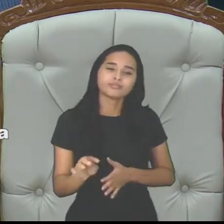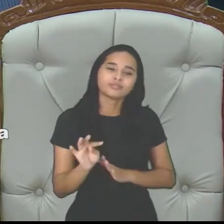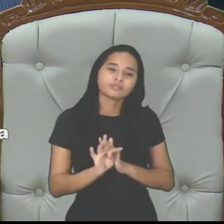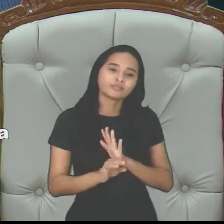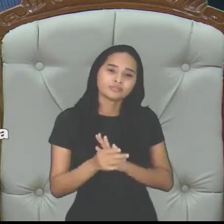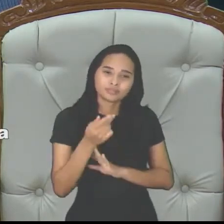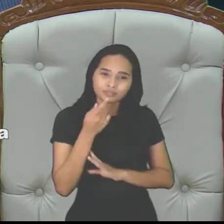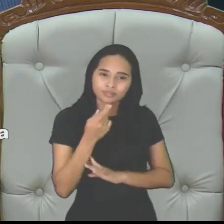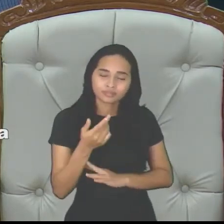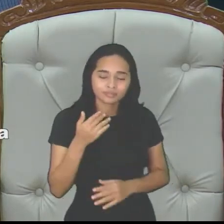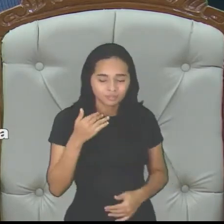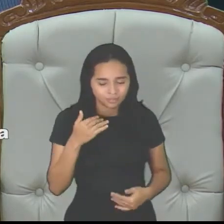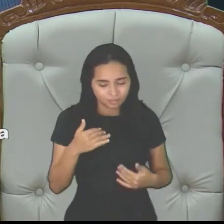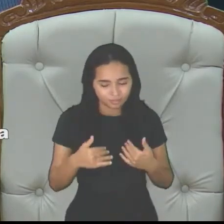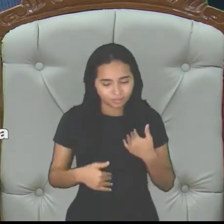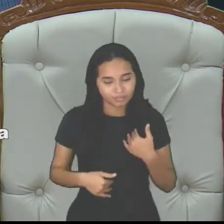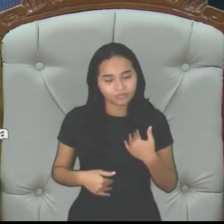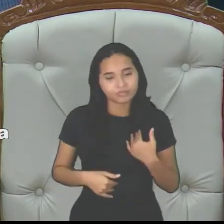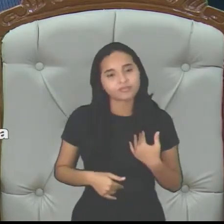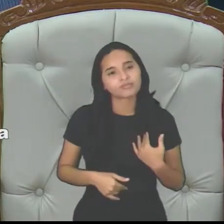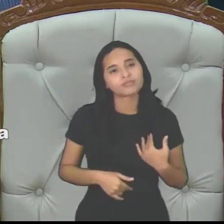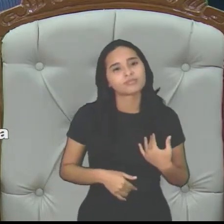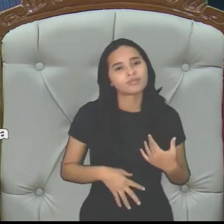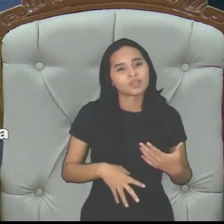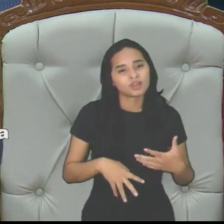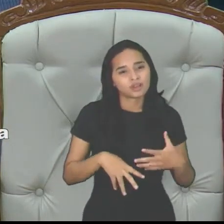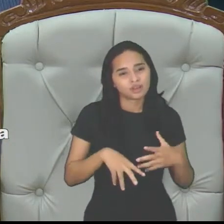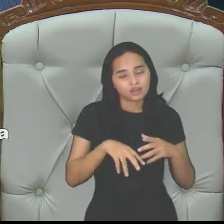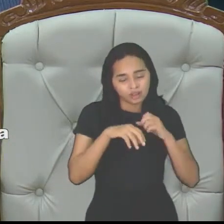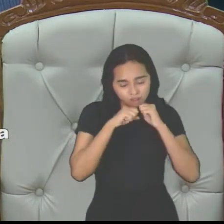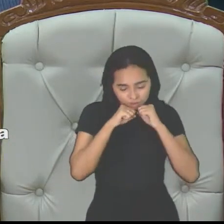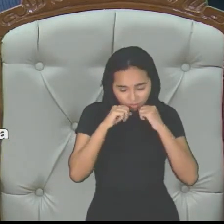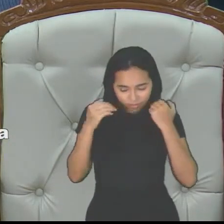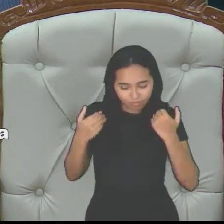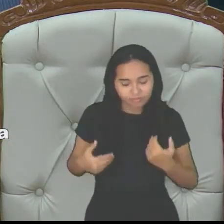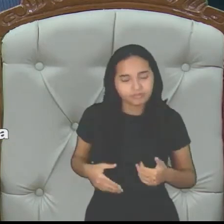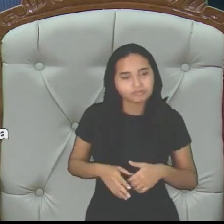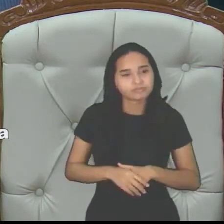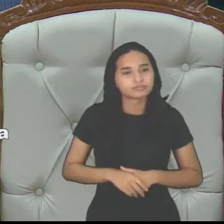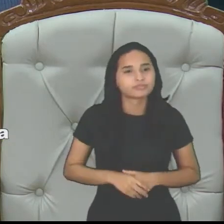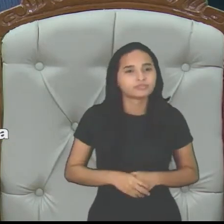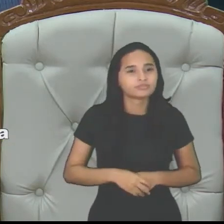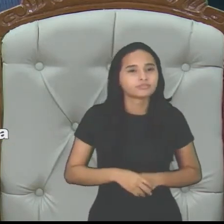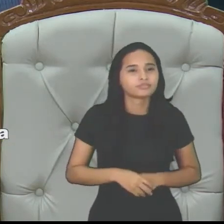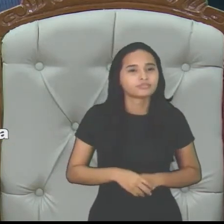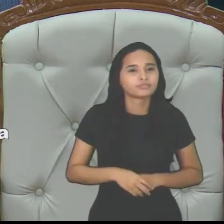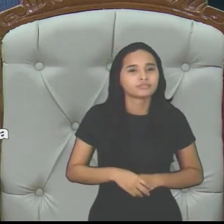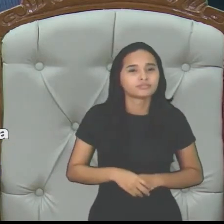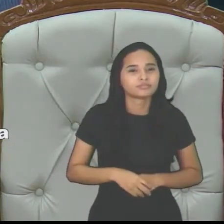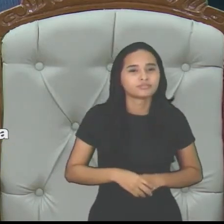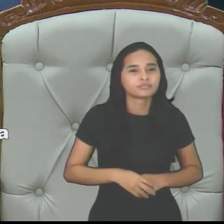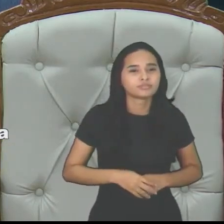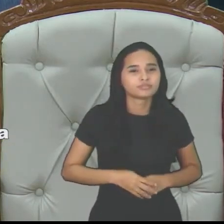o corpo dele está maldito, o homem que ele é. Me ajuda aí, Felipe, por favor.